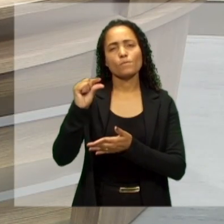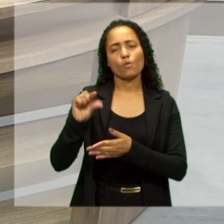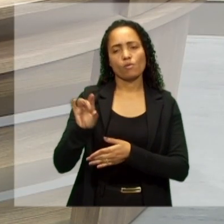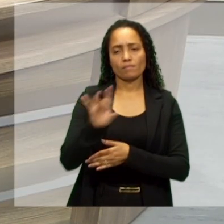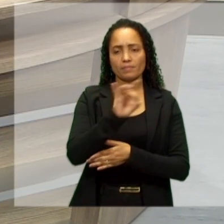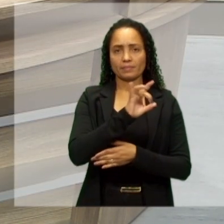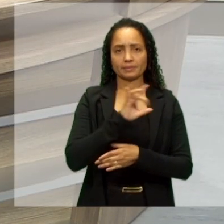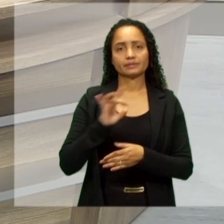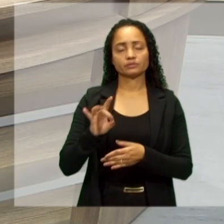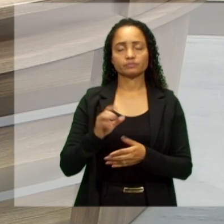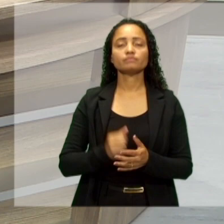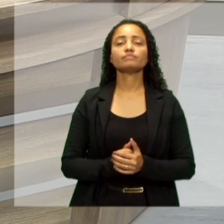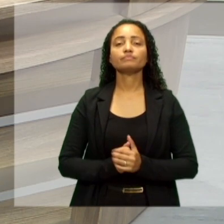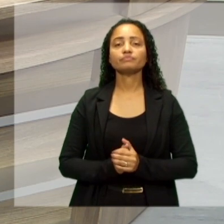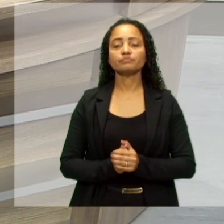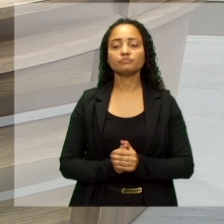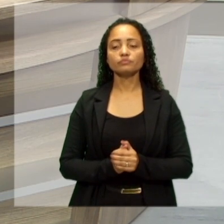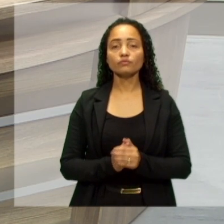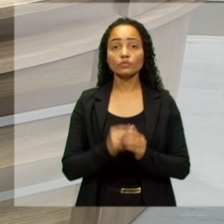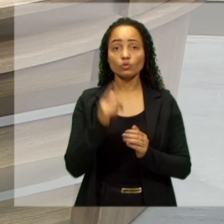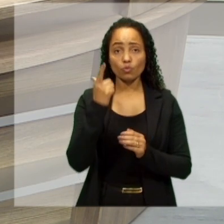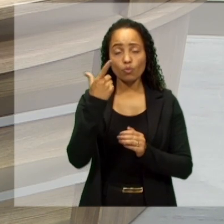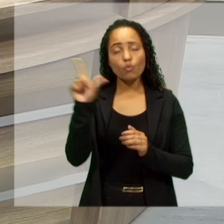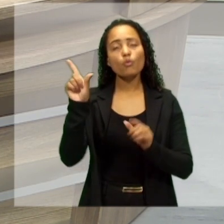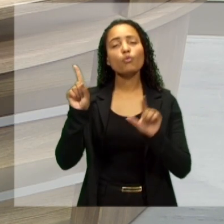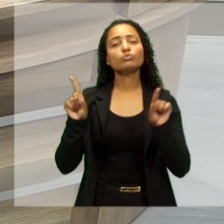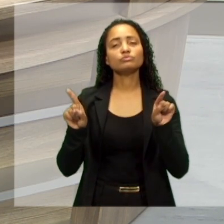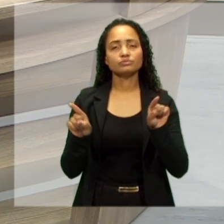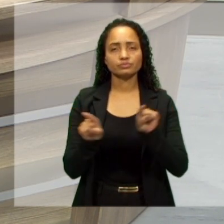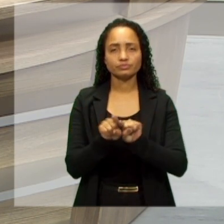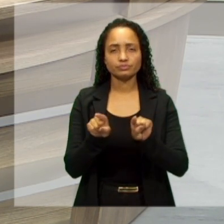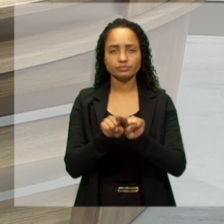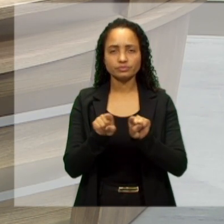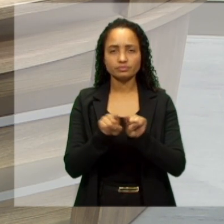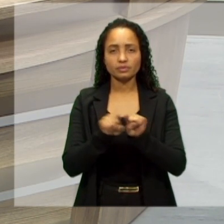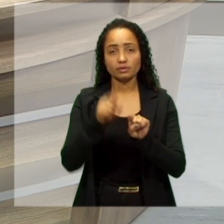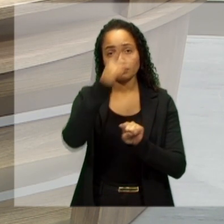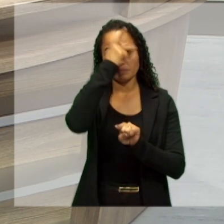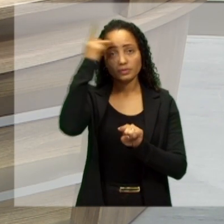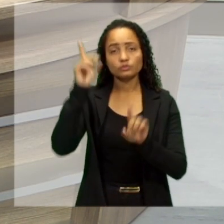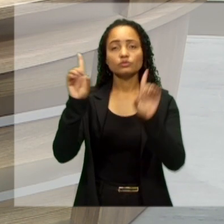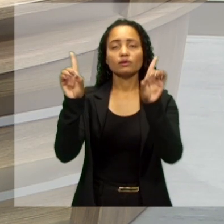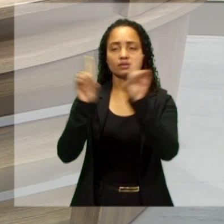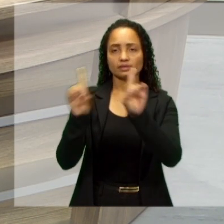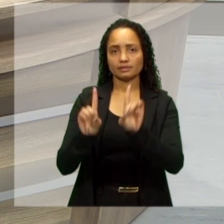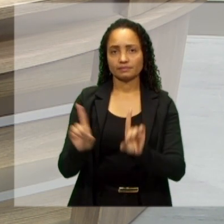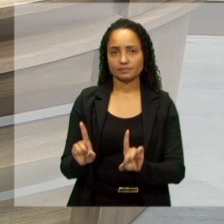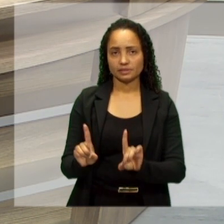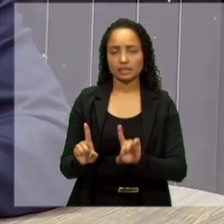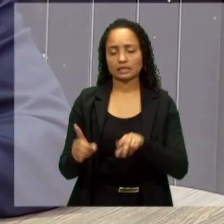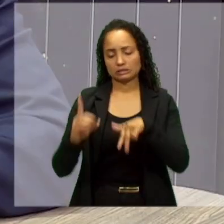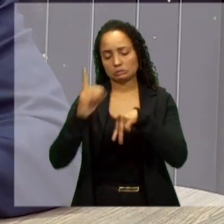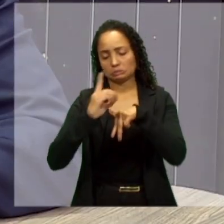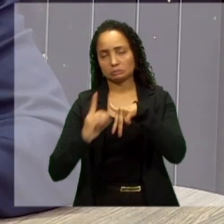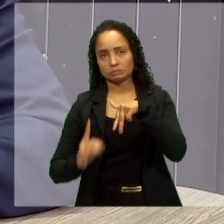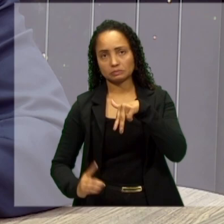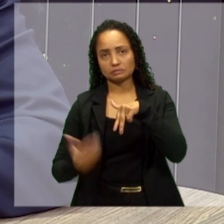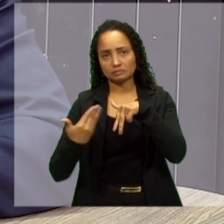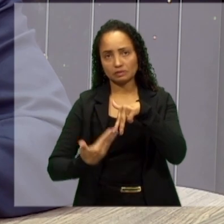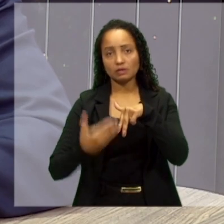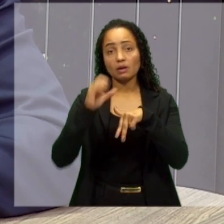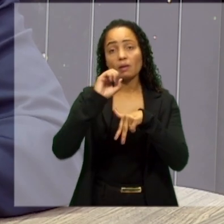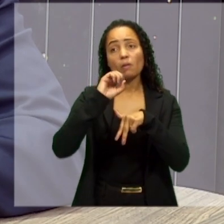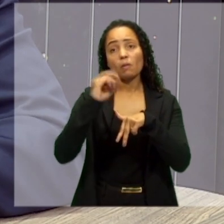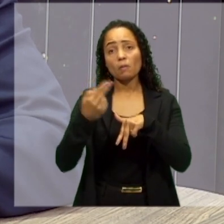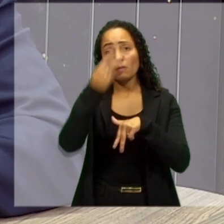menor. Uhum. Outros fatores de vulnerabilidade, por exemplo, pessoa com deficiência, pessoa em situação de